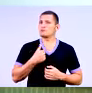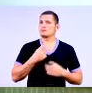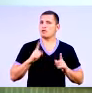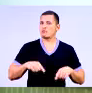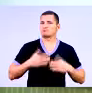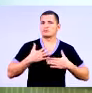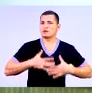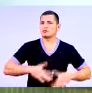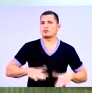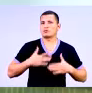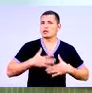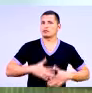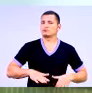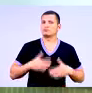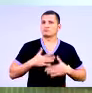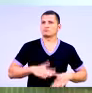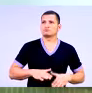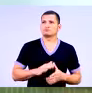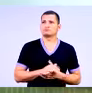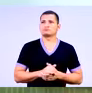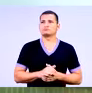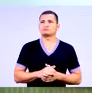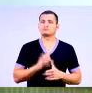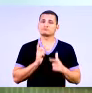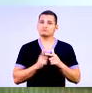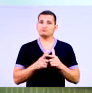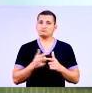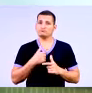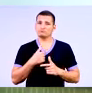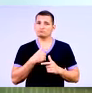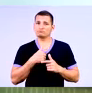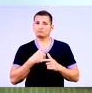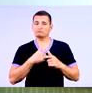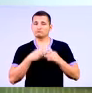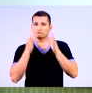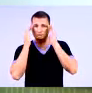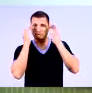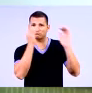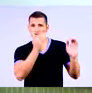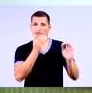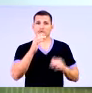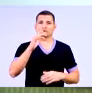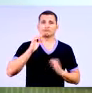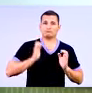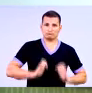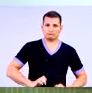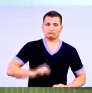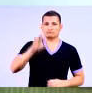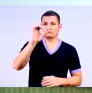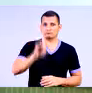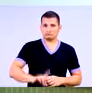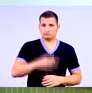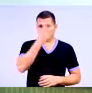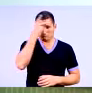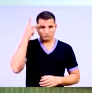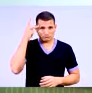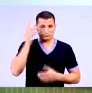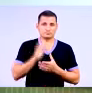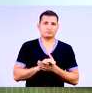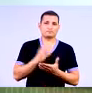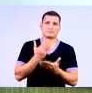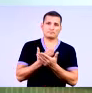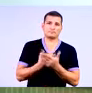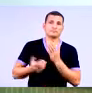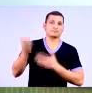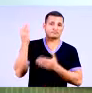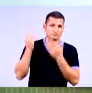tranquilo, porque eu me reporto a essa ética dos direitos humanos, né? Na aula passada, nós falamos na